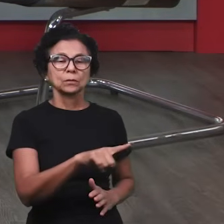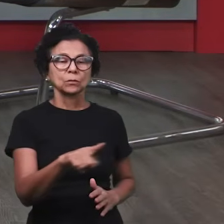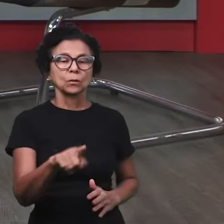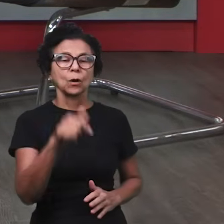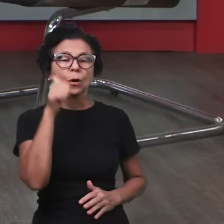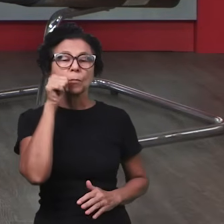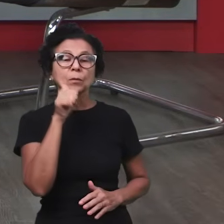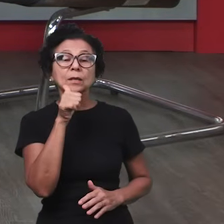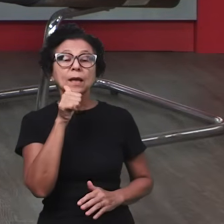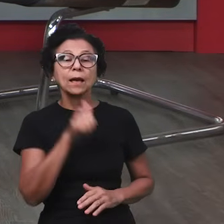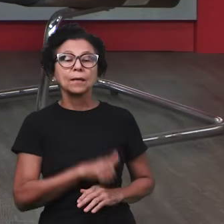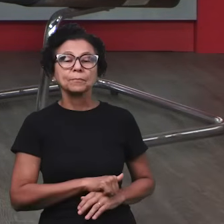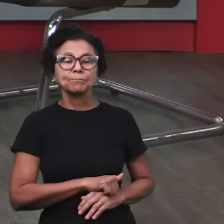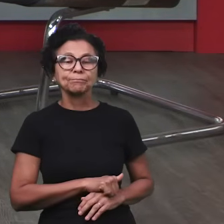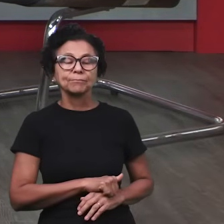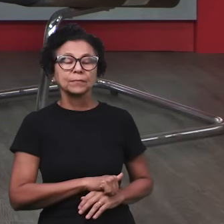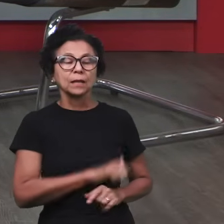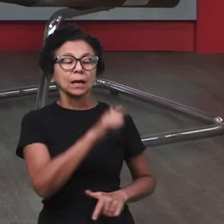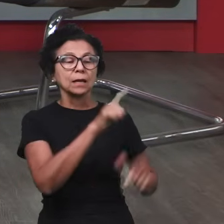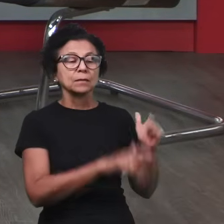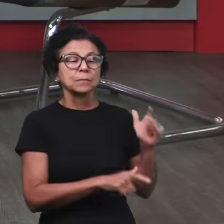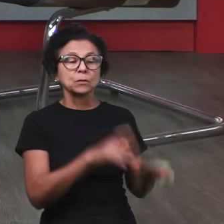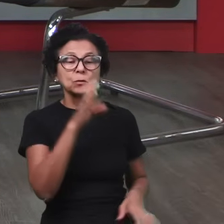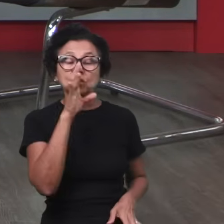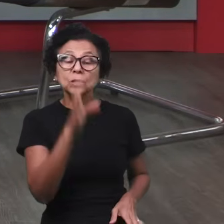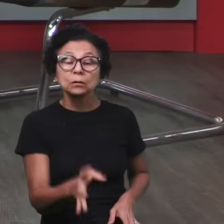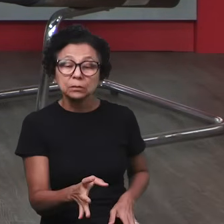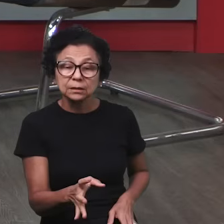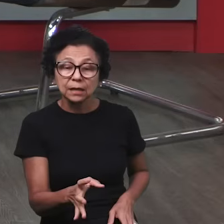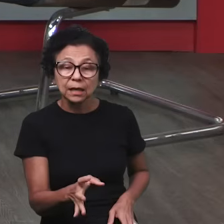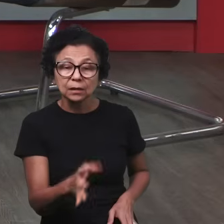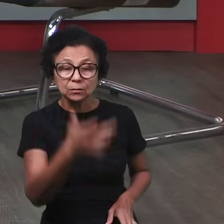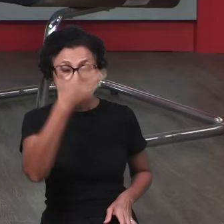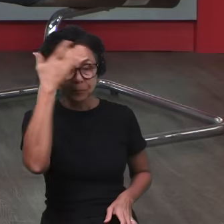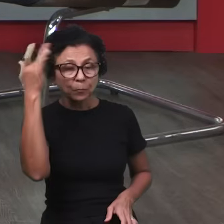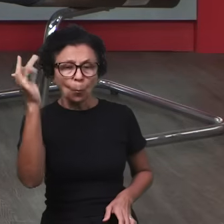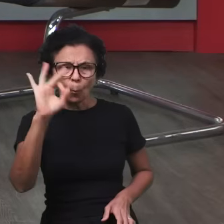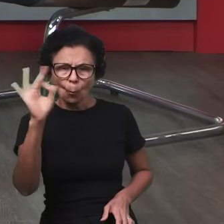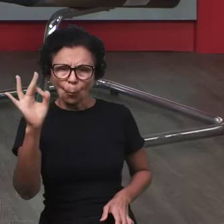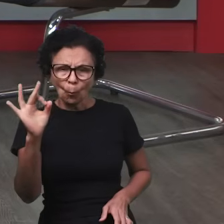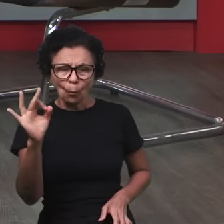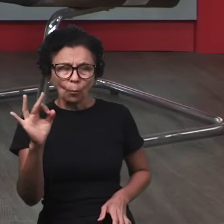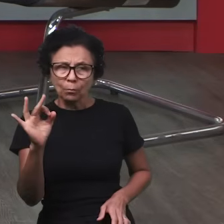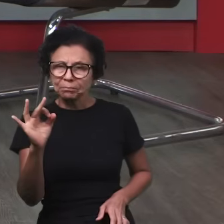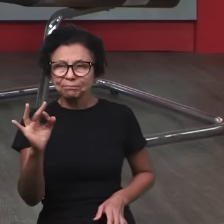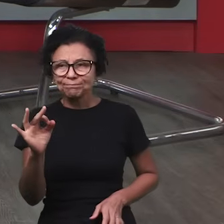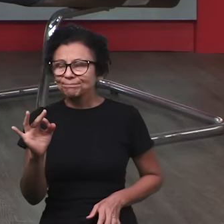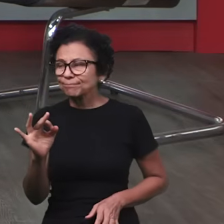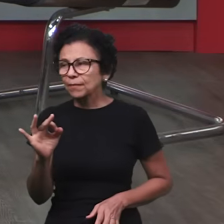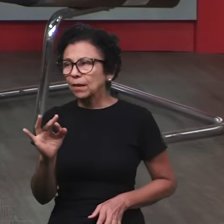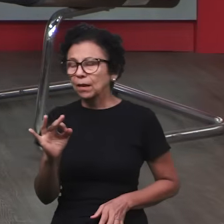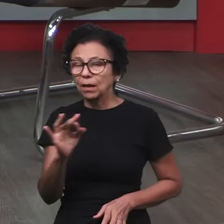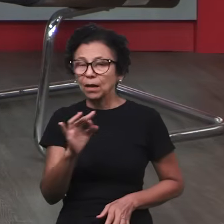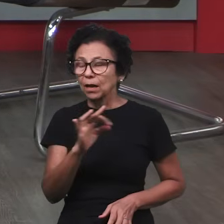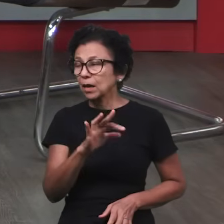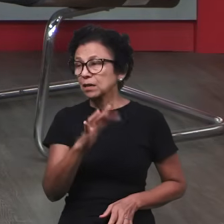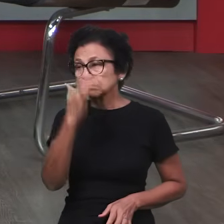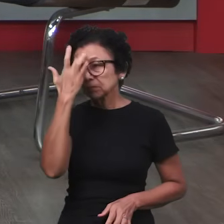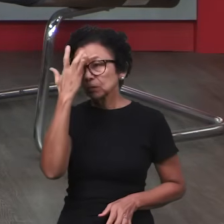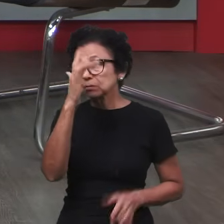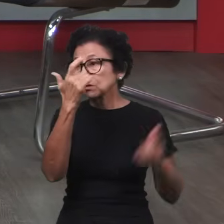te condenou? Ela falou, não, Senhor, ninguém me condenou. A mulher podia ter ido embora também, não podia? Foi, todo mundo, ela